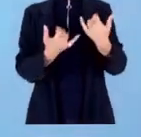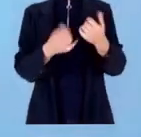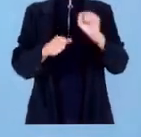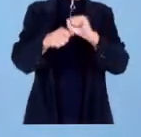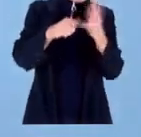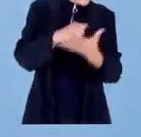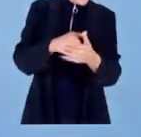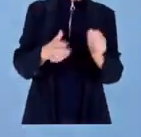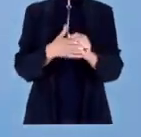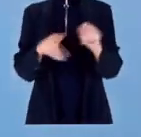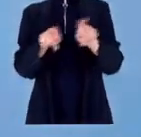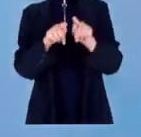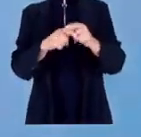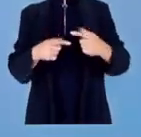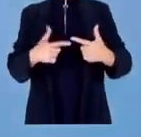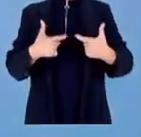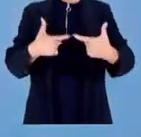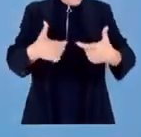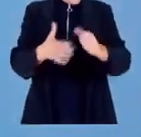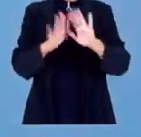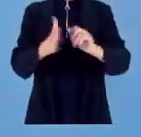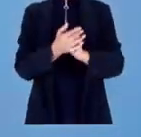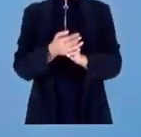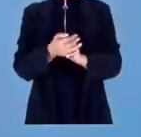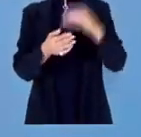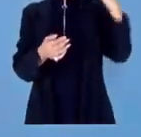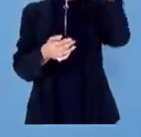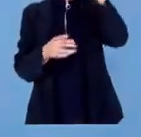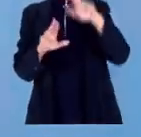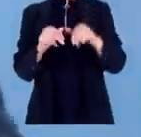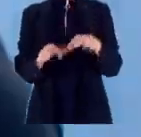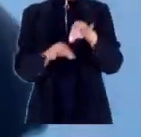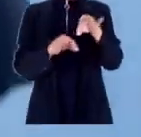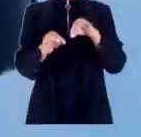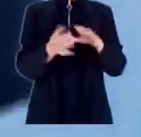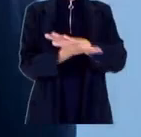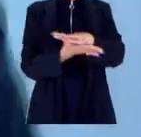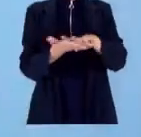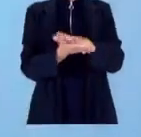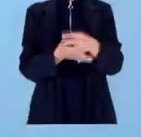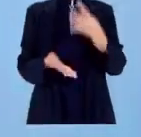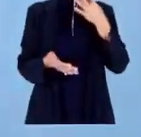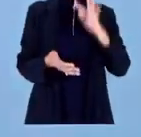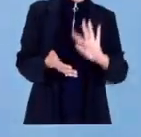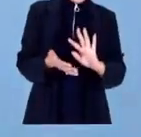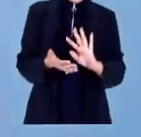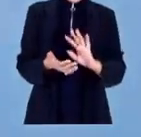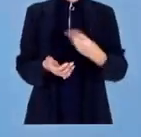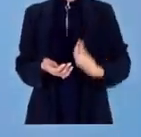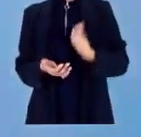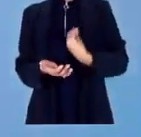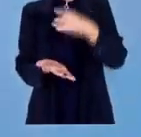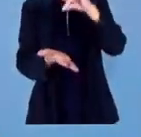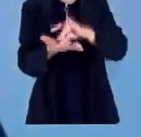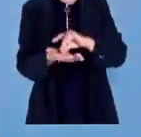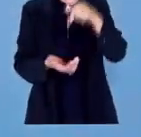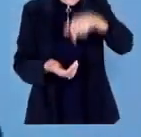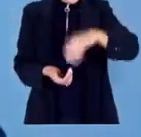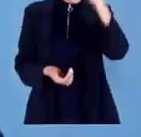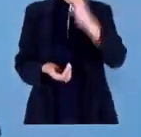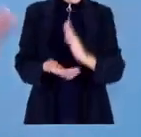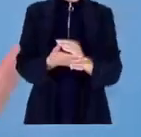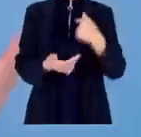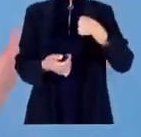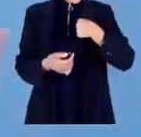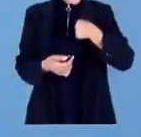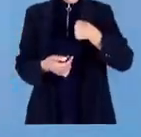pandemia verdade mas lá mentalmente nós temos um governo que não planeja nada que não conhece as realidades a realidade do Brasil e eu tô